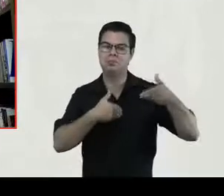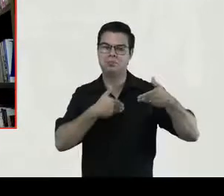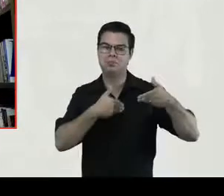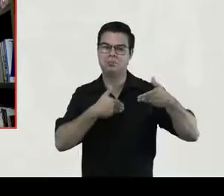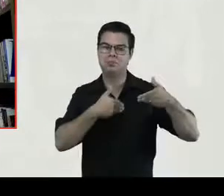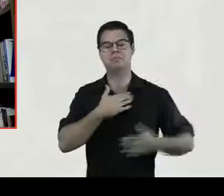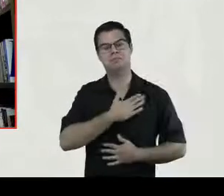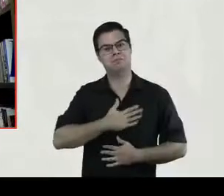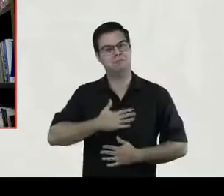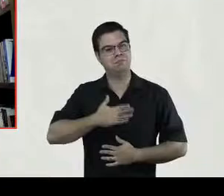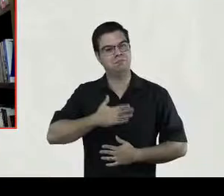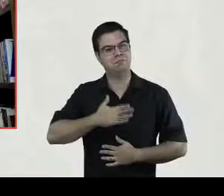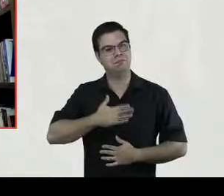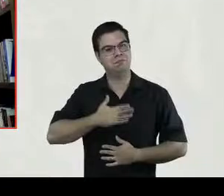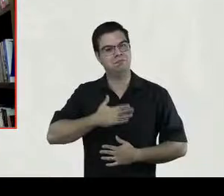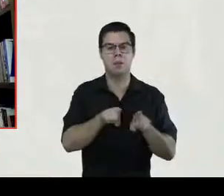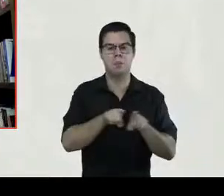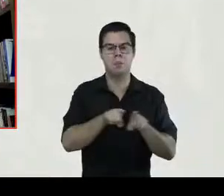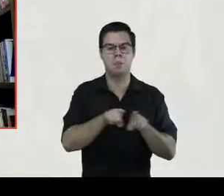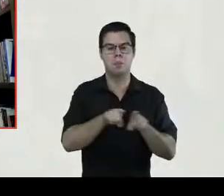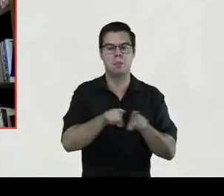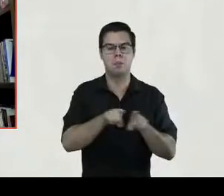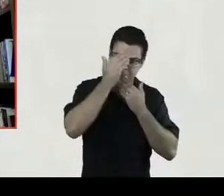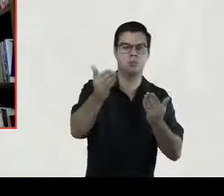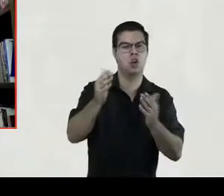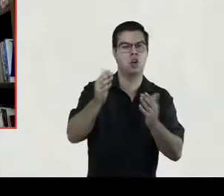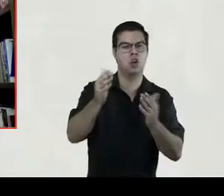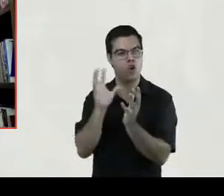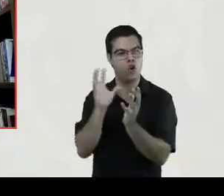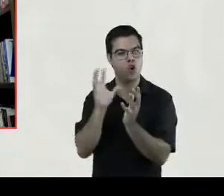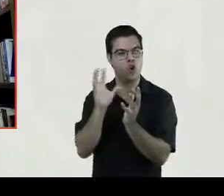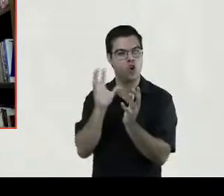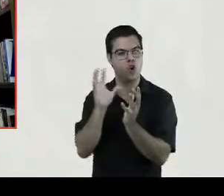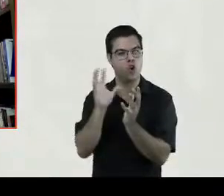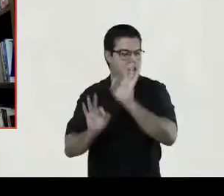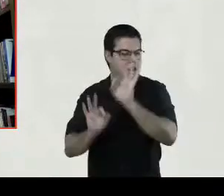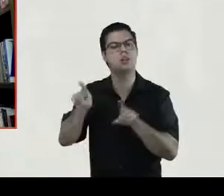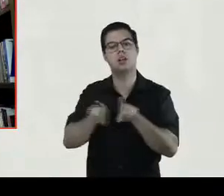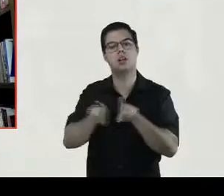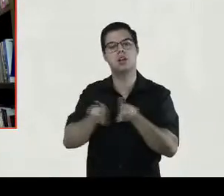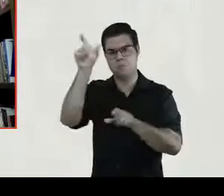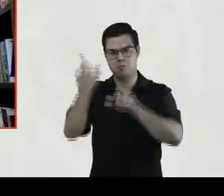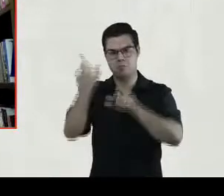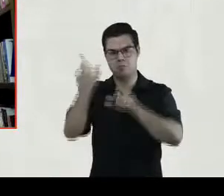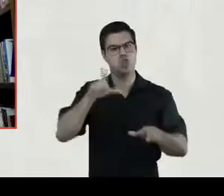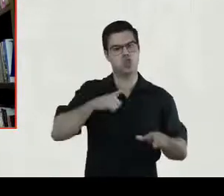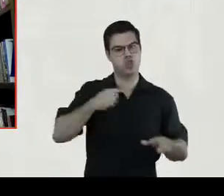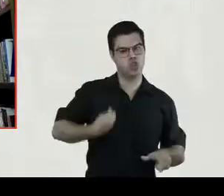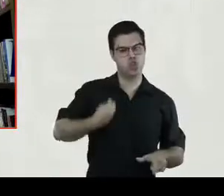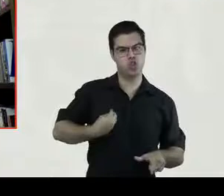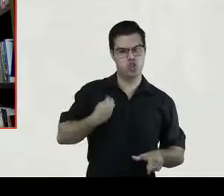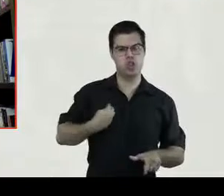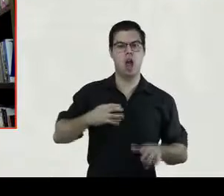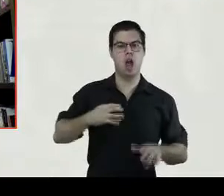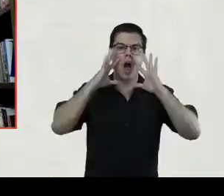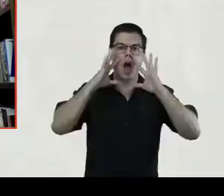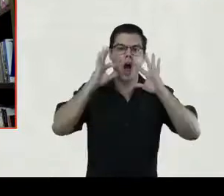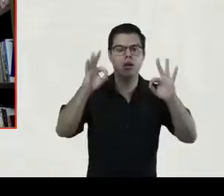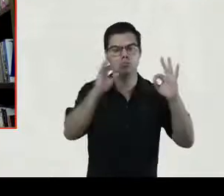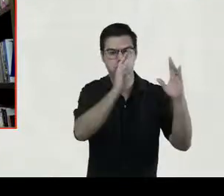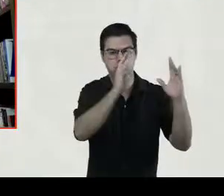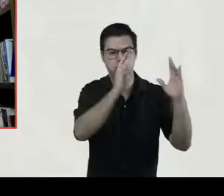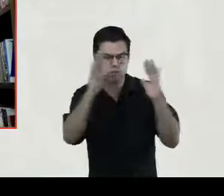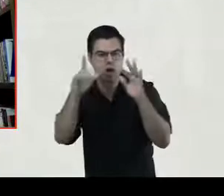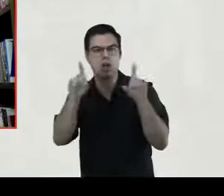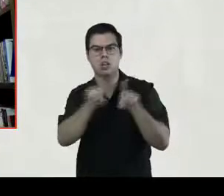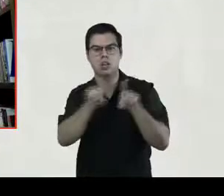e também saudar a todos os organizadores e as pessoas que estão aqui, não somente presentes nos assistindo, mas também presentes nos